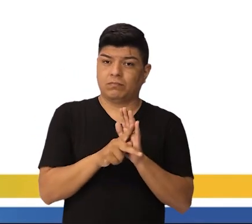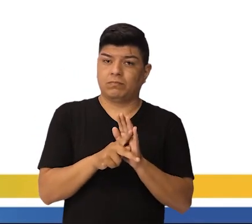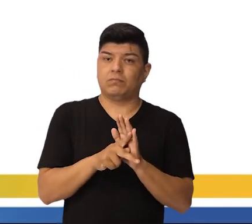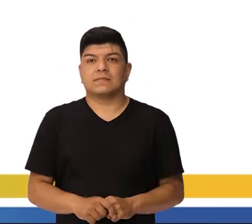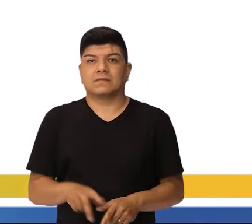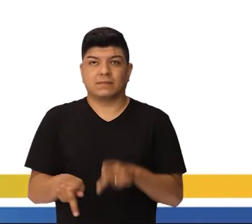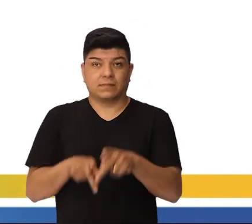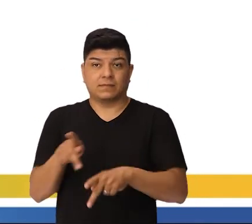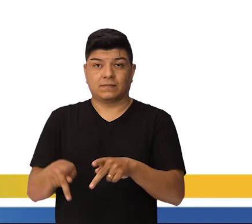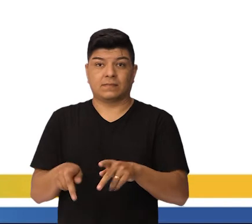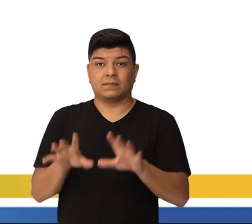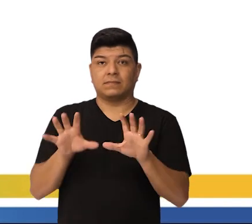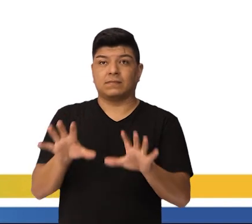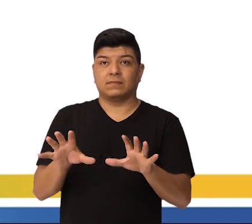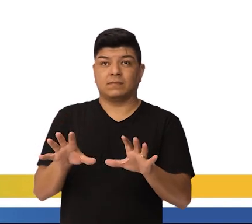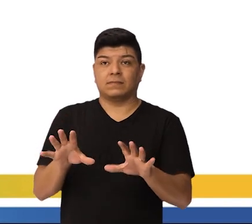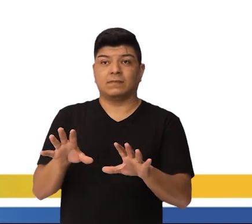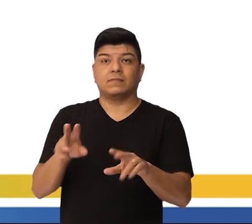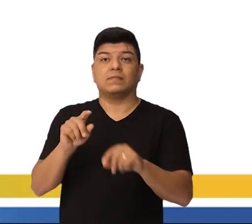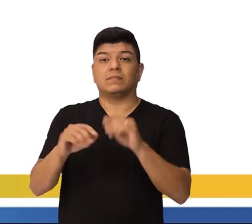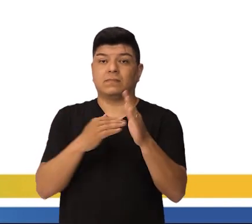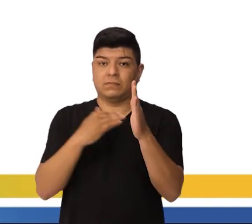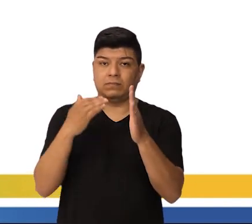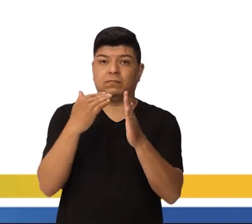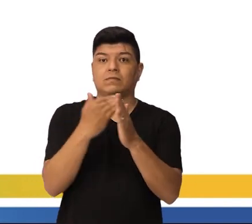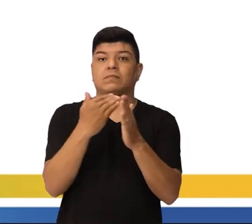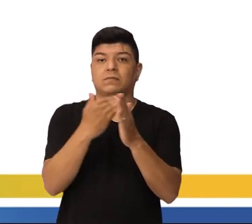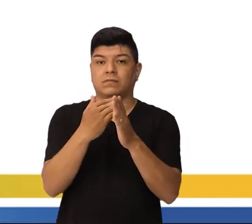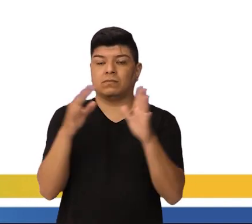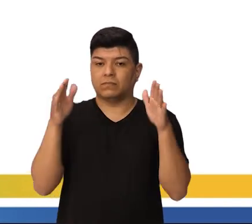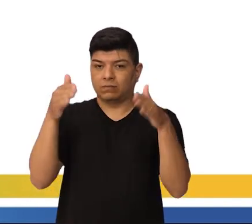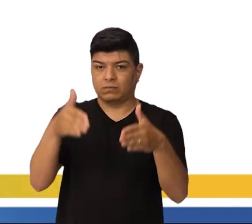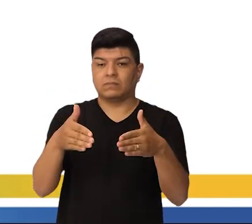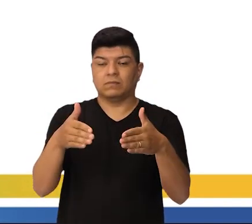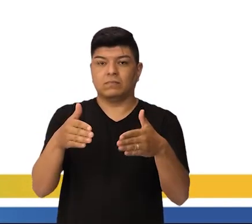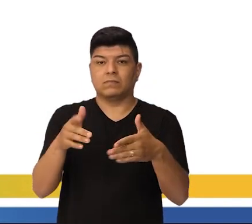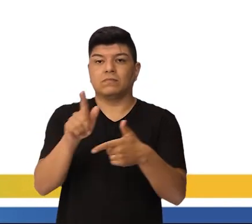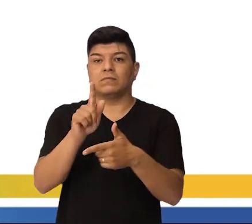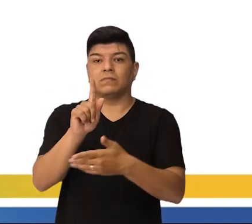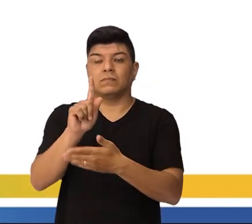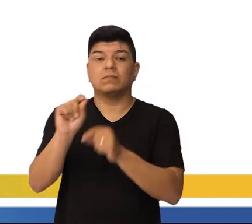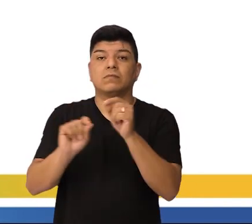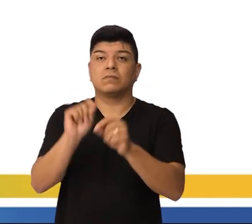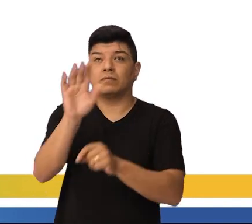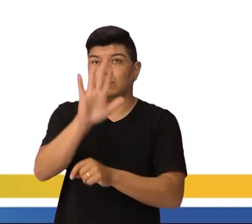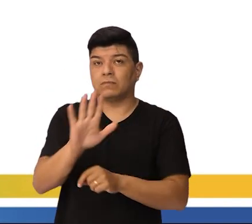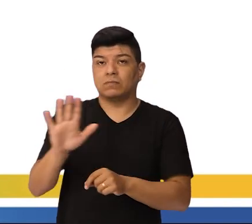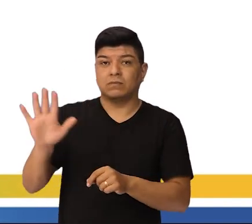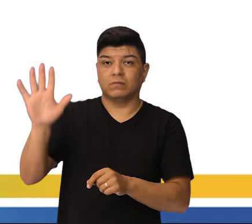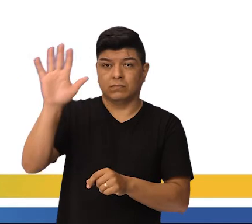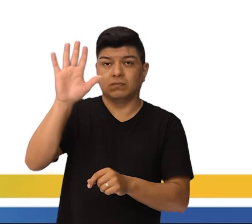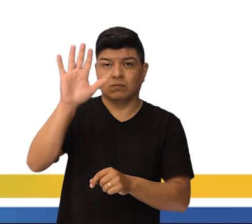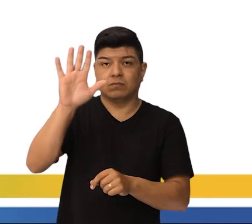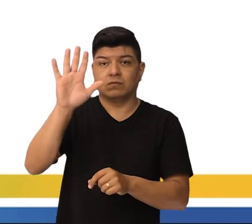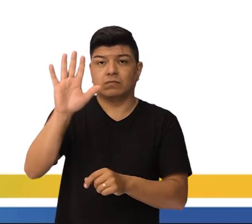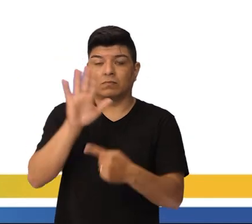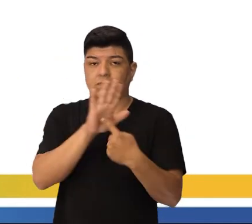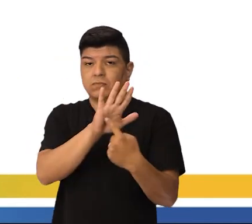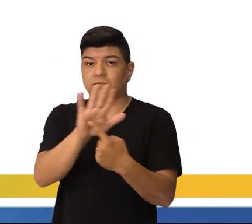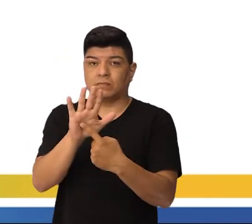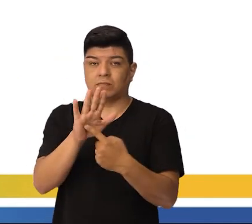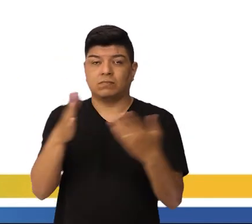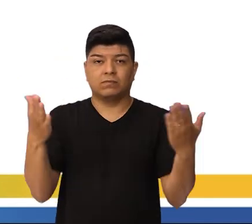população. E aí, com isso, nós temos um aumento da concentração de gás carbônico na atmosfera, em função do que acabei de